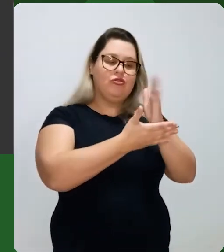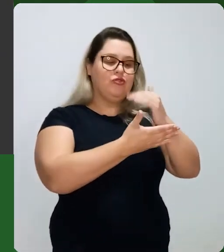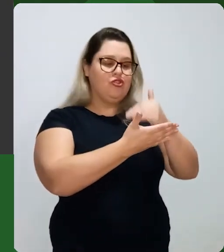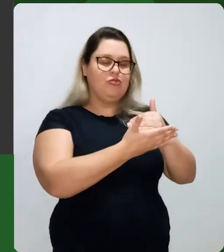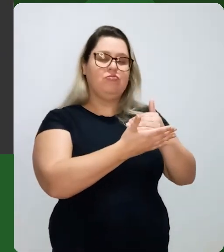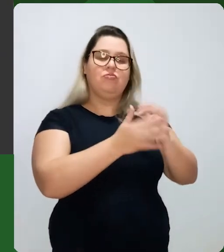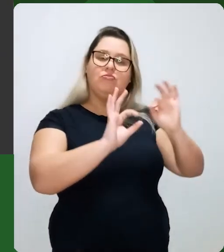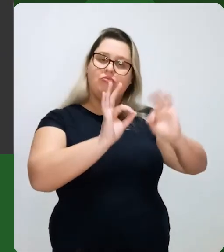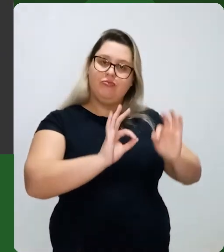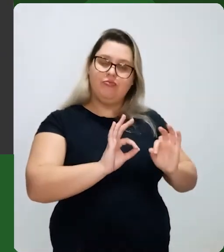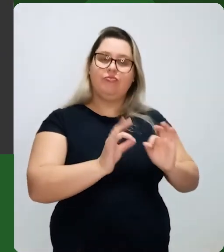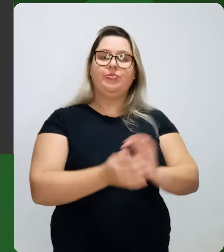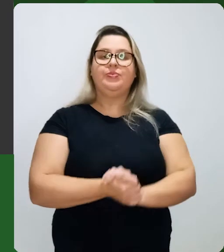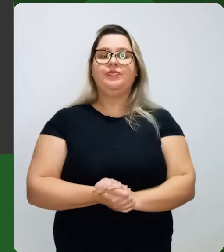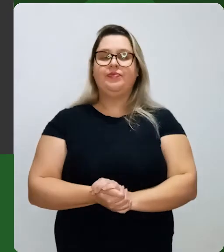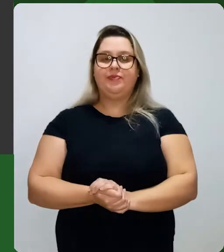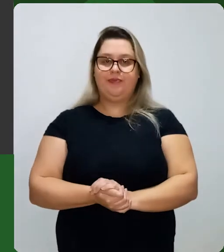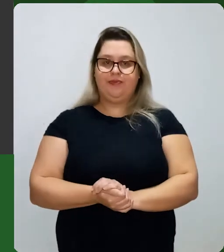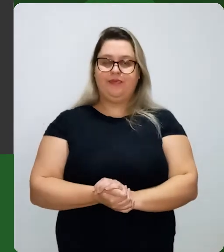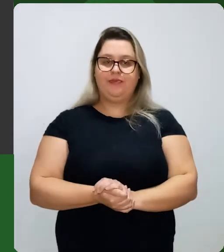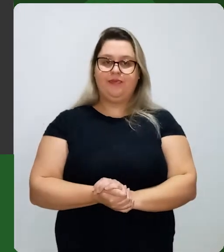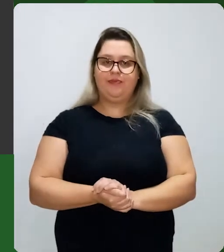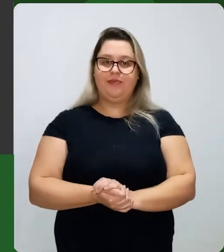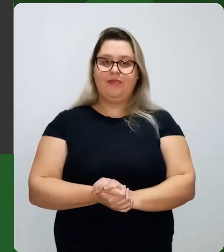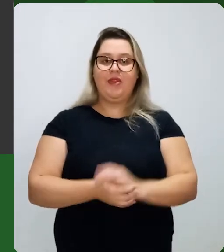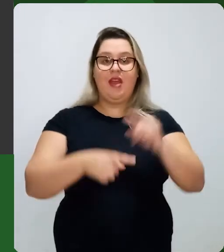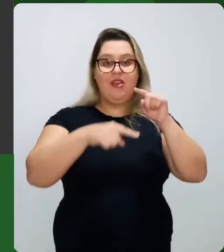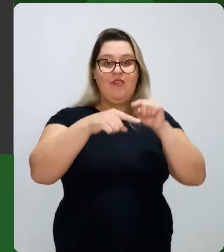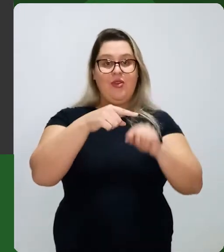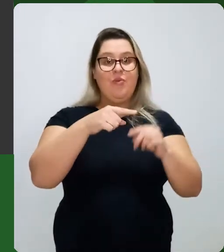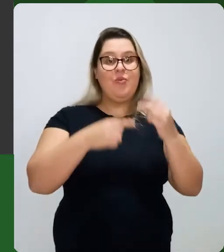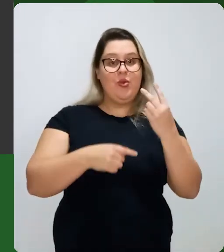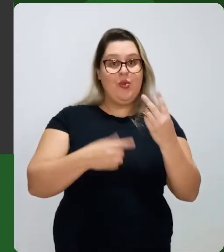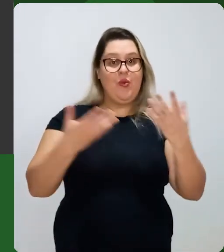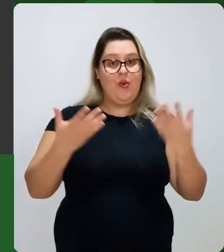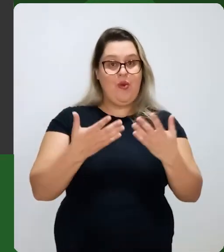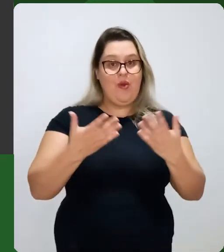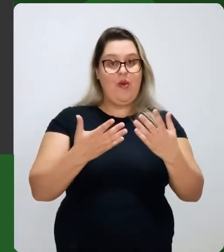7,5 e vou dividir ela por 2. Então, vai dar